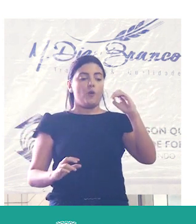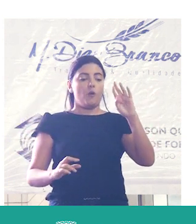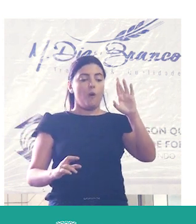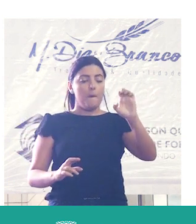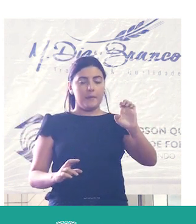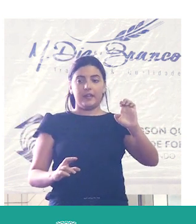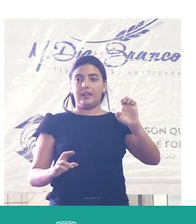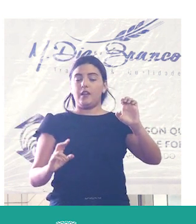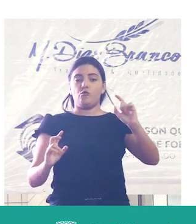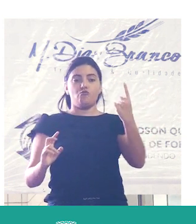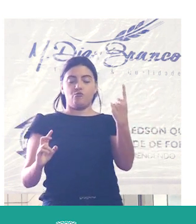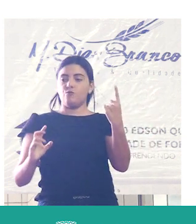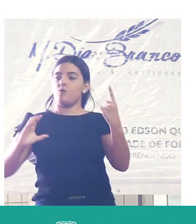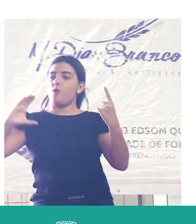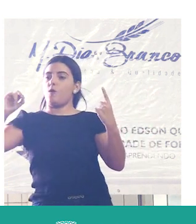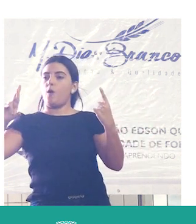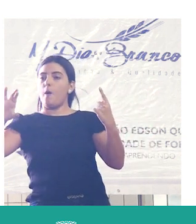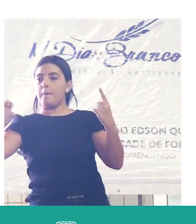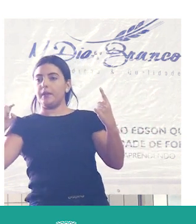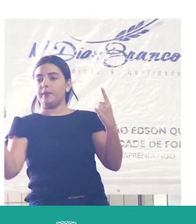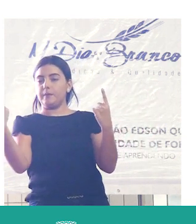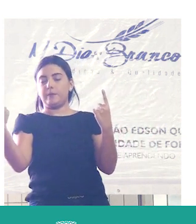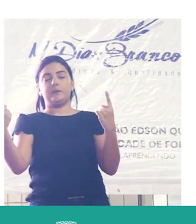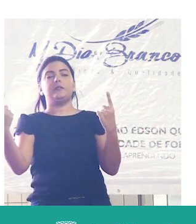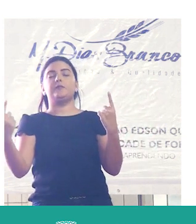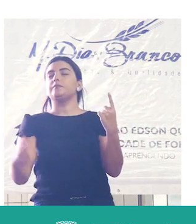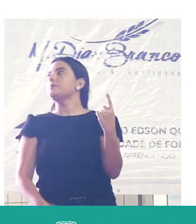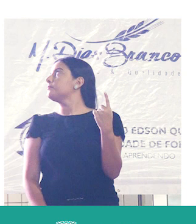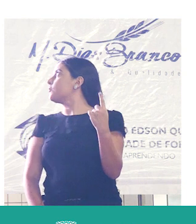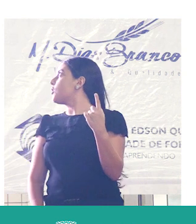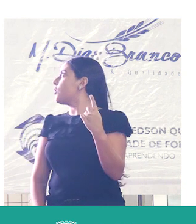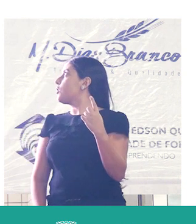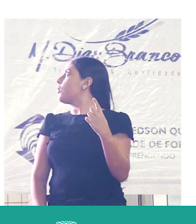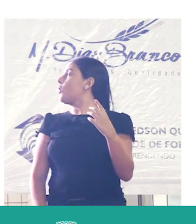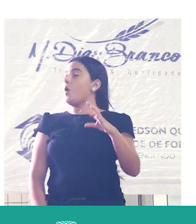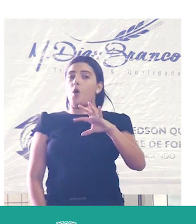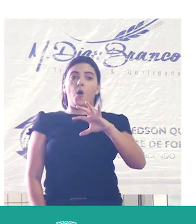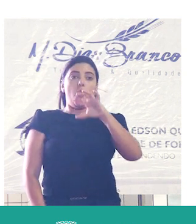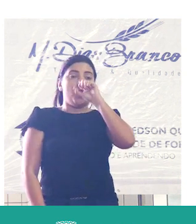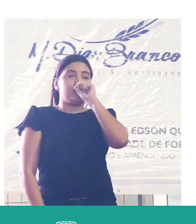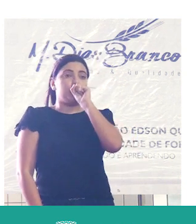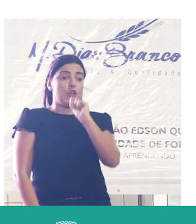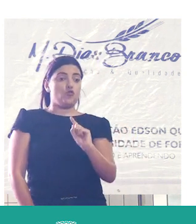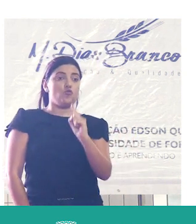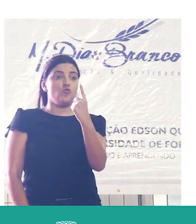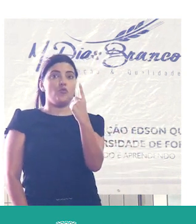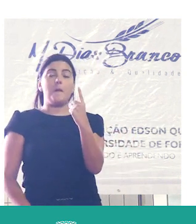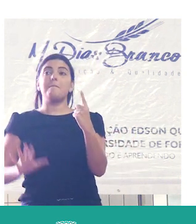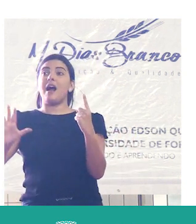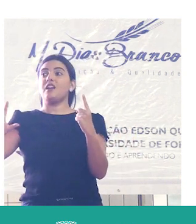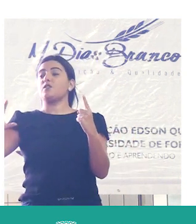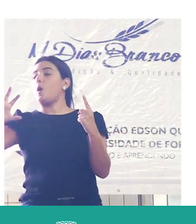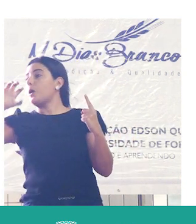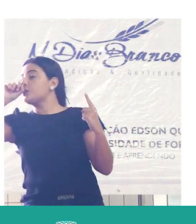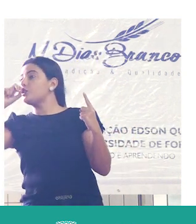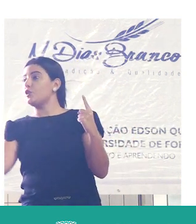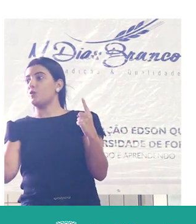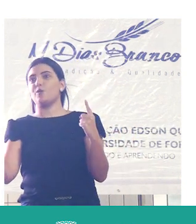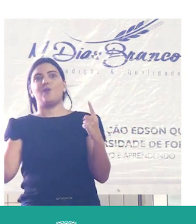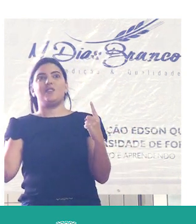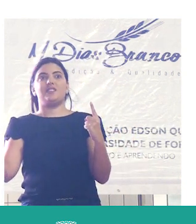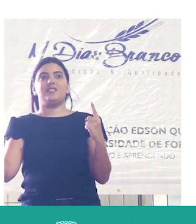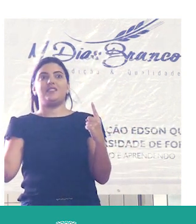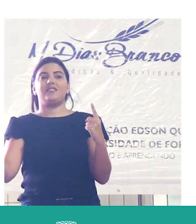no segundo também tem um. No primeiro membro tem um oxigênio, só que do segundo lado tem 2. Vocês notaram que tem 2